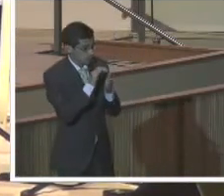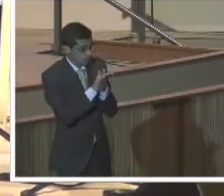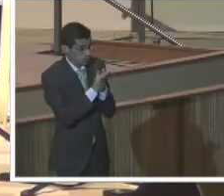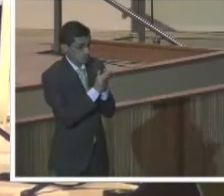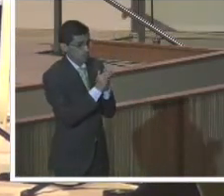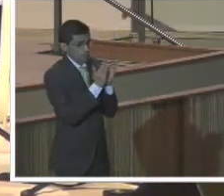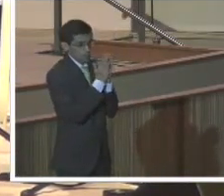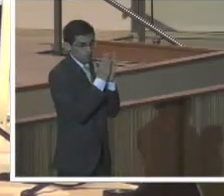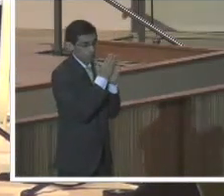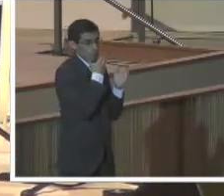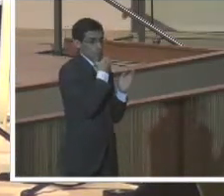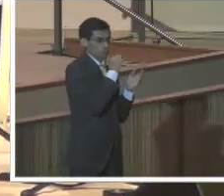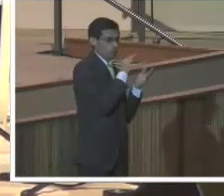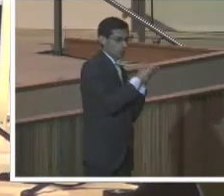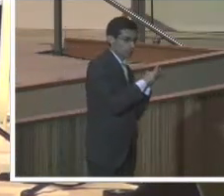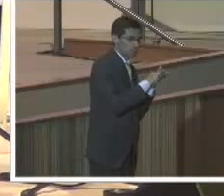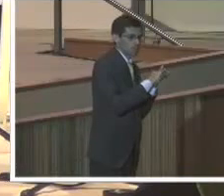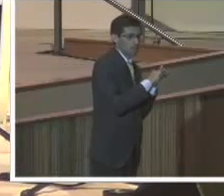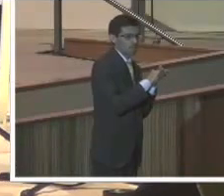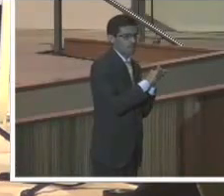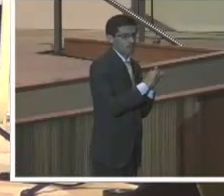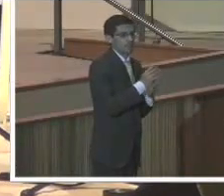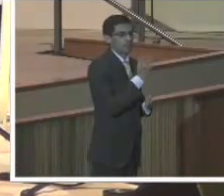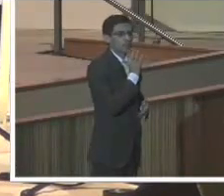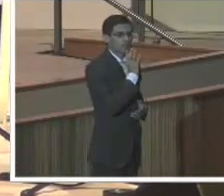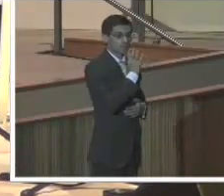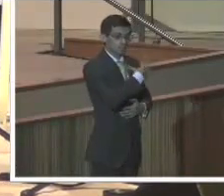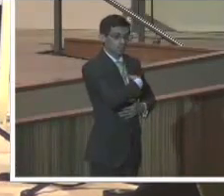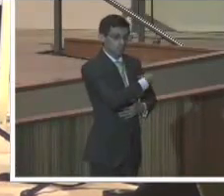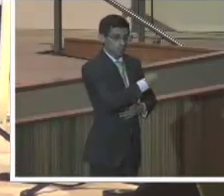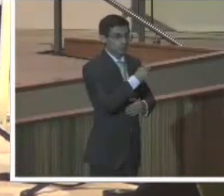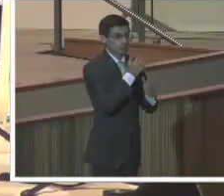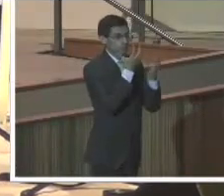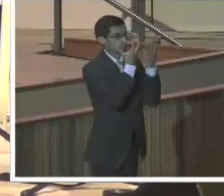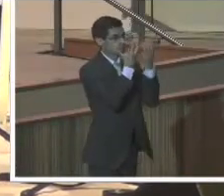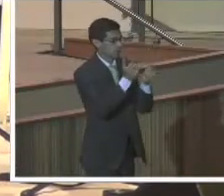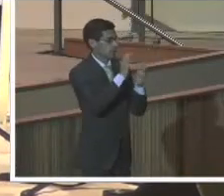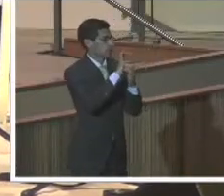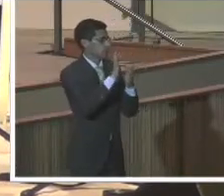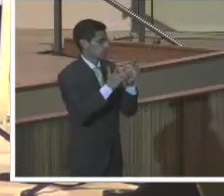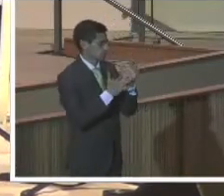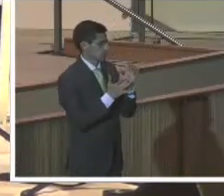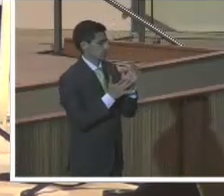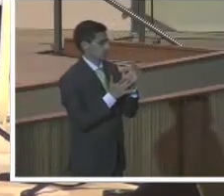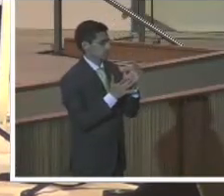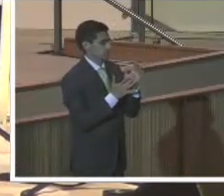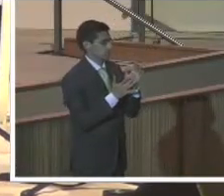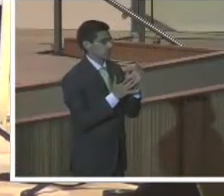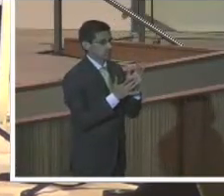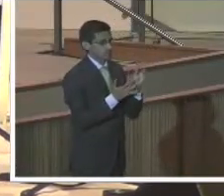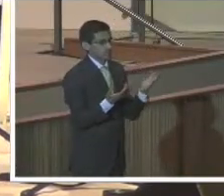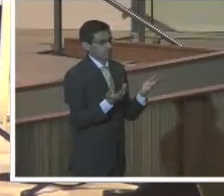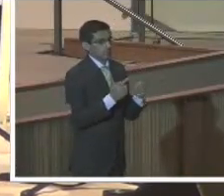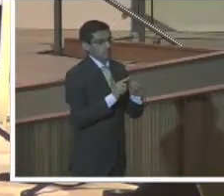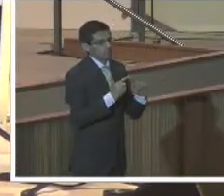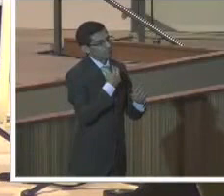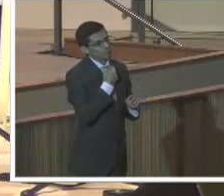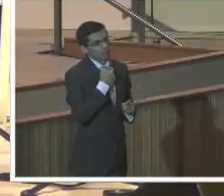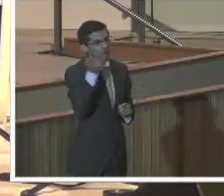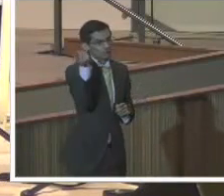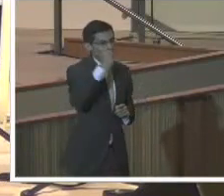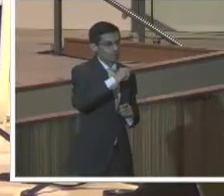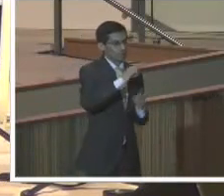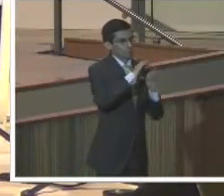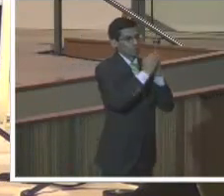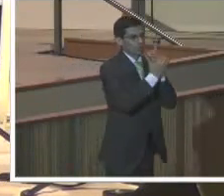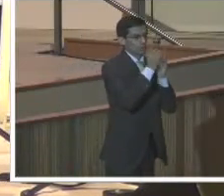maridos. Eu conheço filhos que se converteram, que não podem vir no domingo. Eu não sei se você